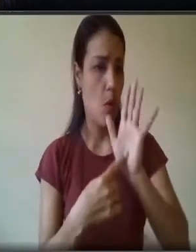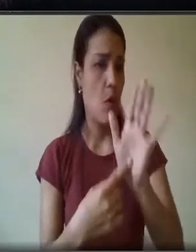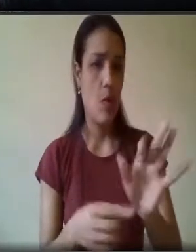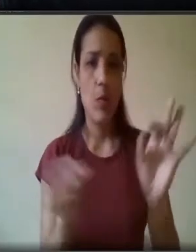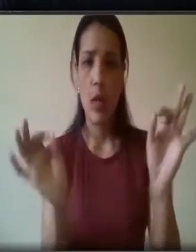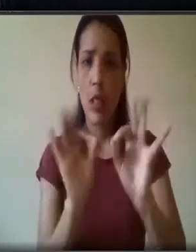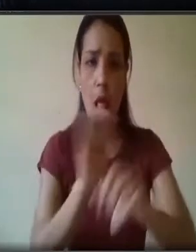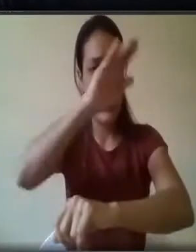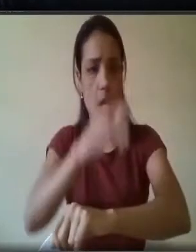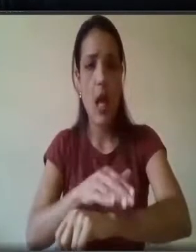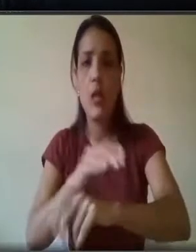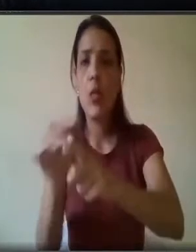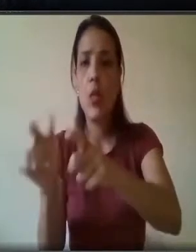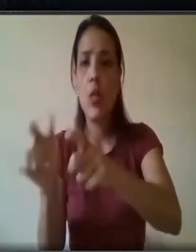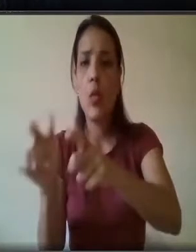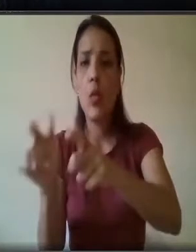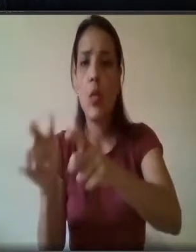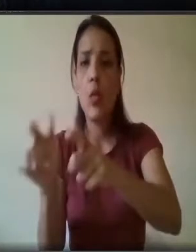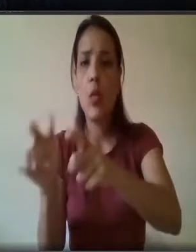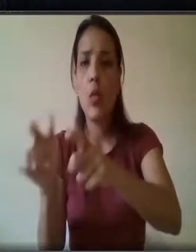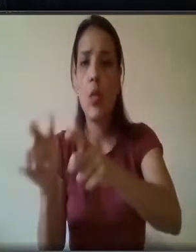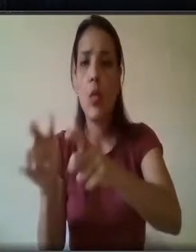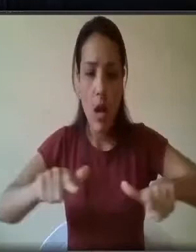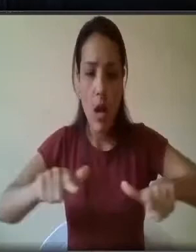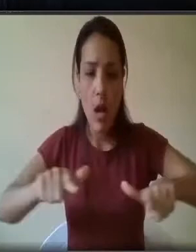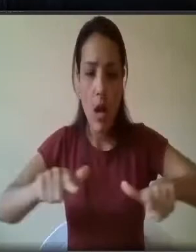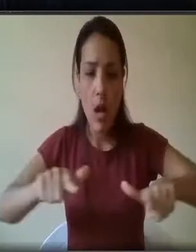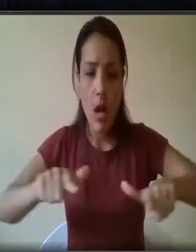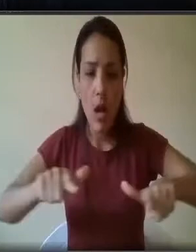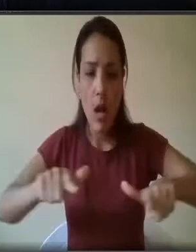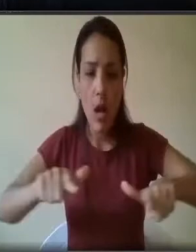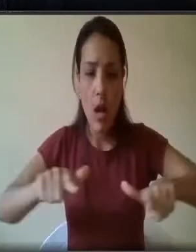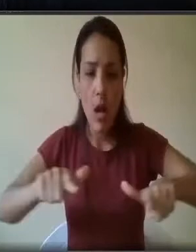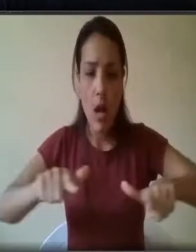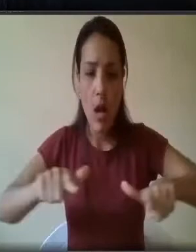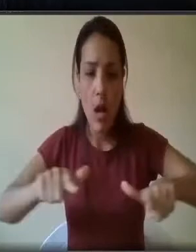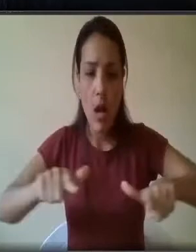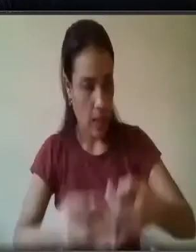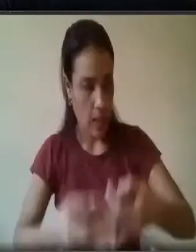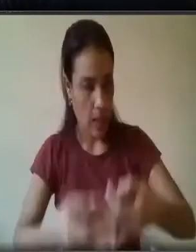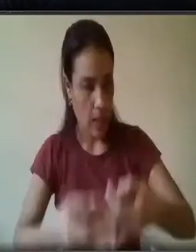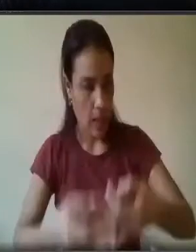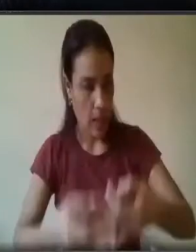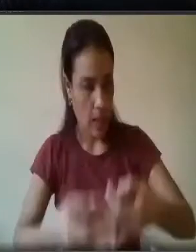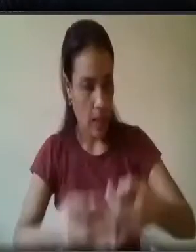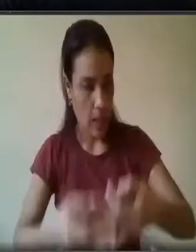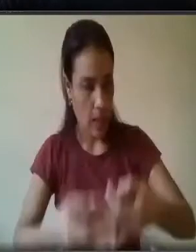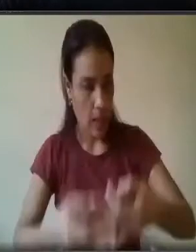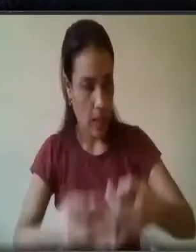mas a parte marrom significa as montanhas. Então, é mais ou menos onde você tem aí